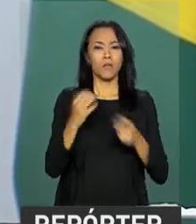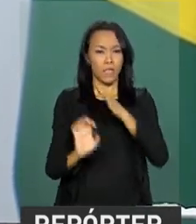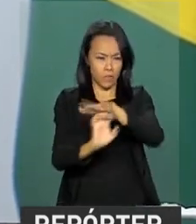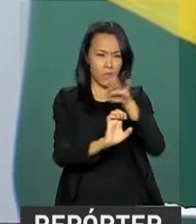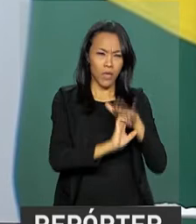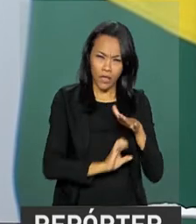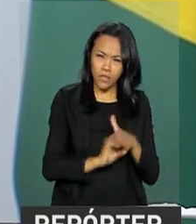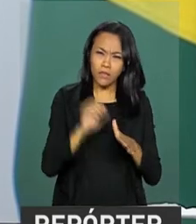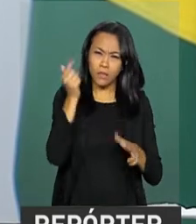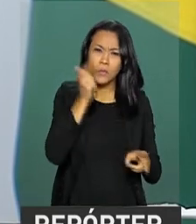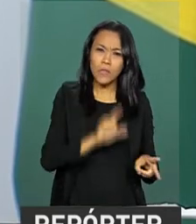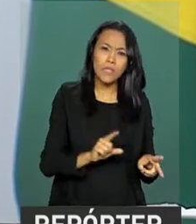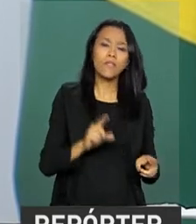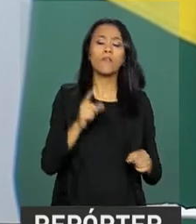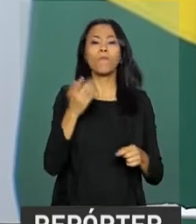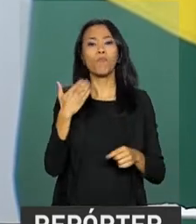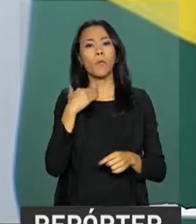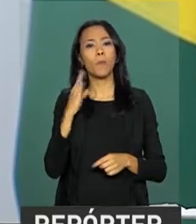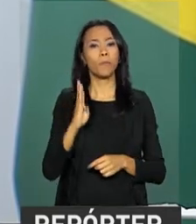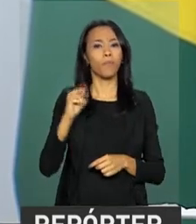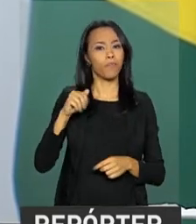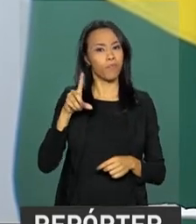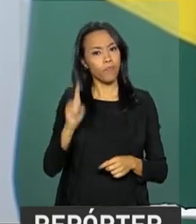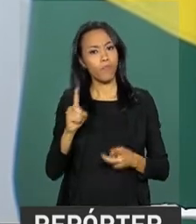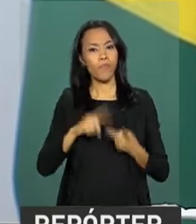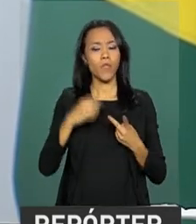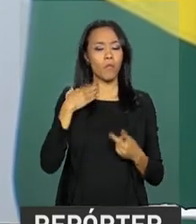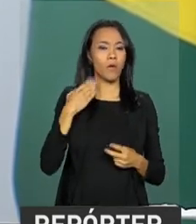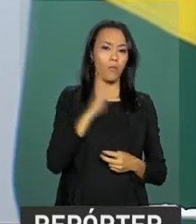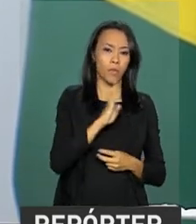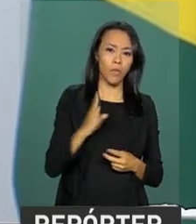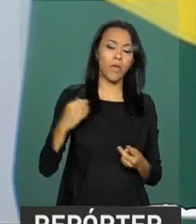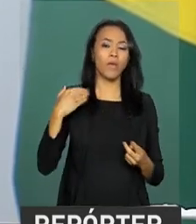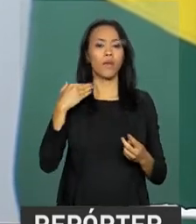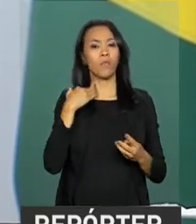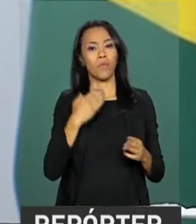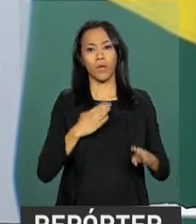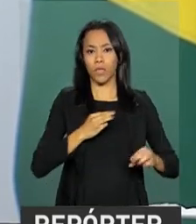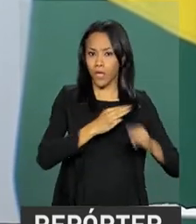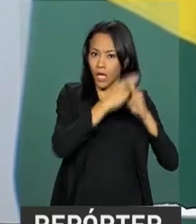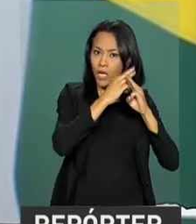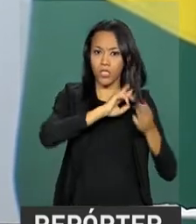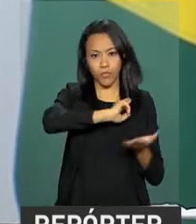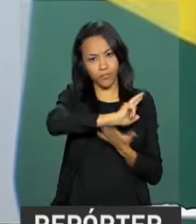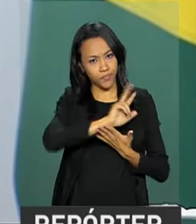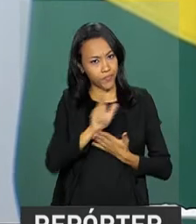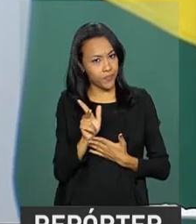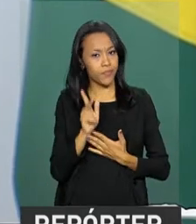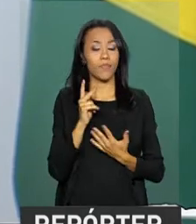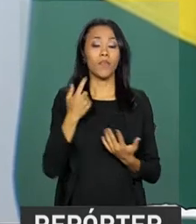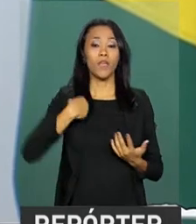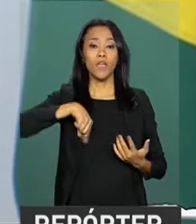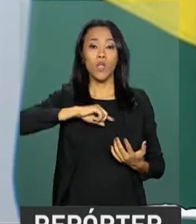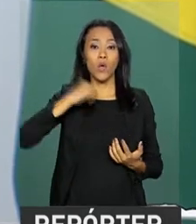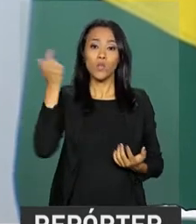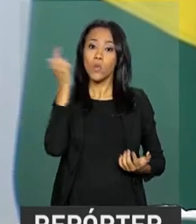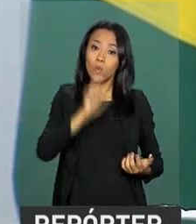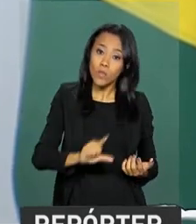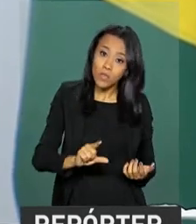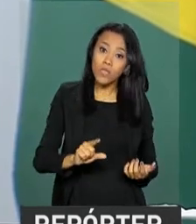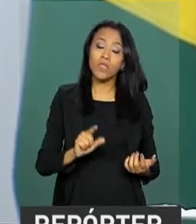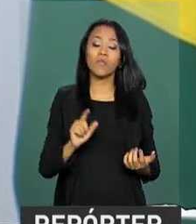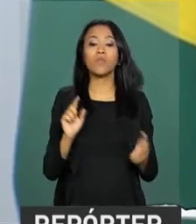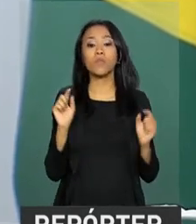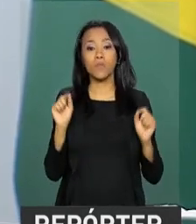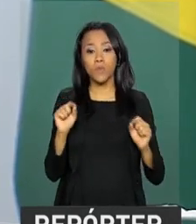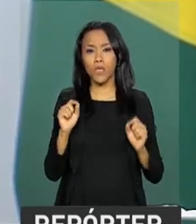empresa em 70 bds brasil caixa econômica e semtran e com isso nós obtivemos só neste